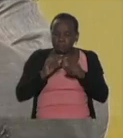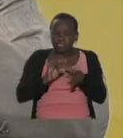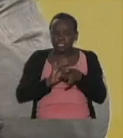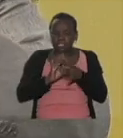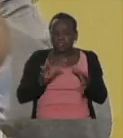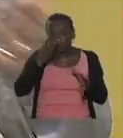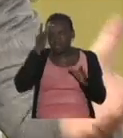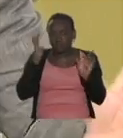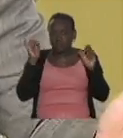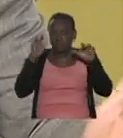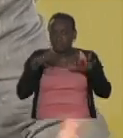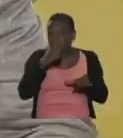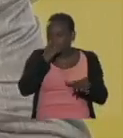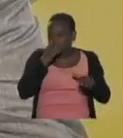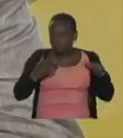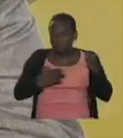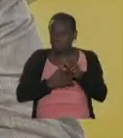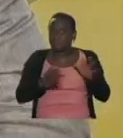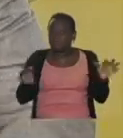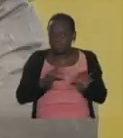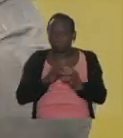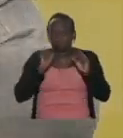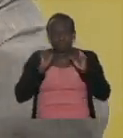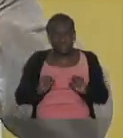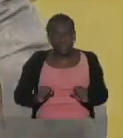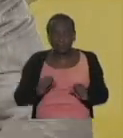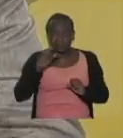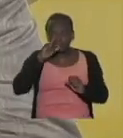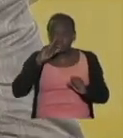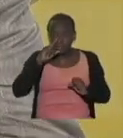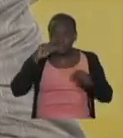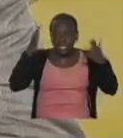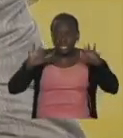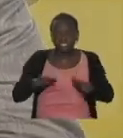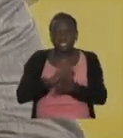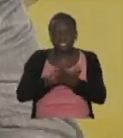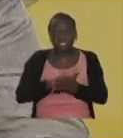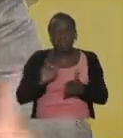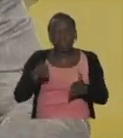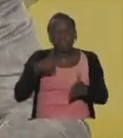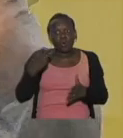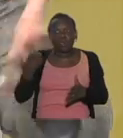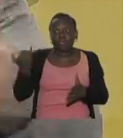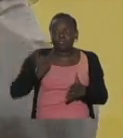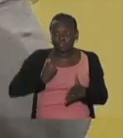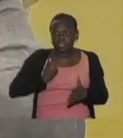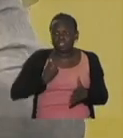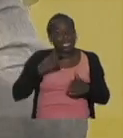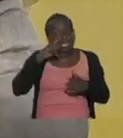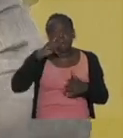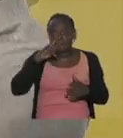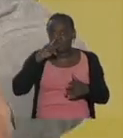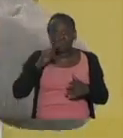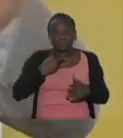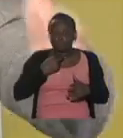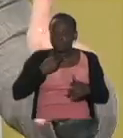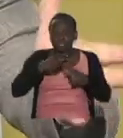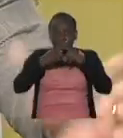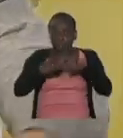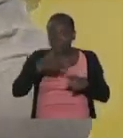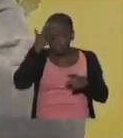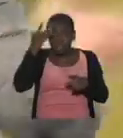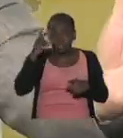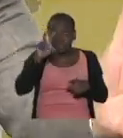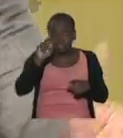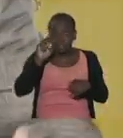mesmo com a lotação eh eh total do Maracanã não corre nenhum risco de desabamento ou então que diga olha corre risco não